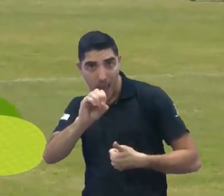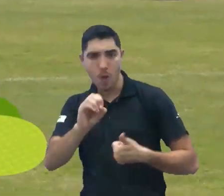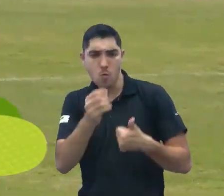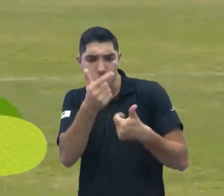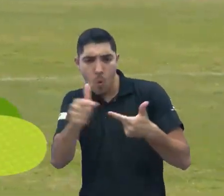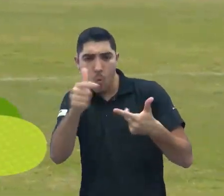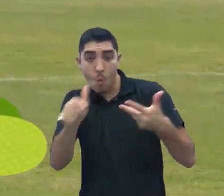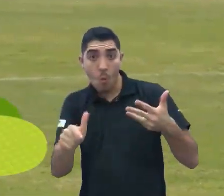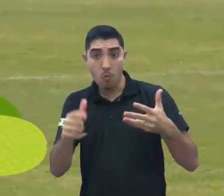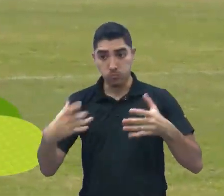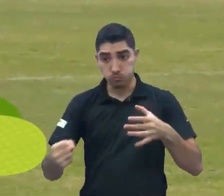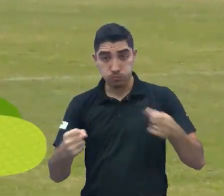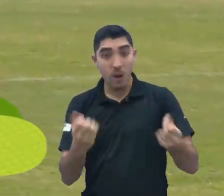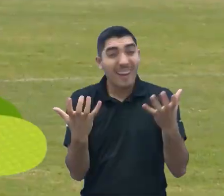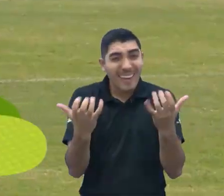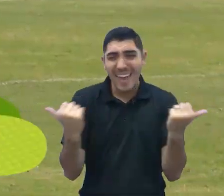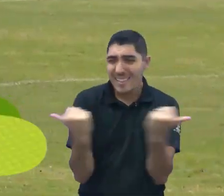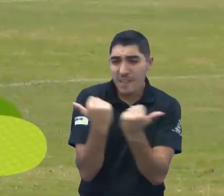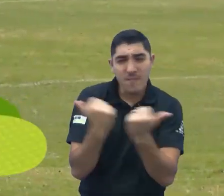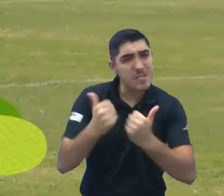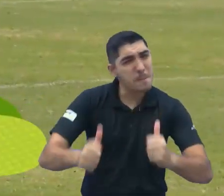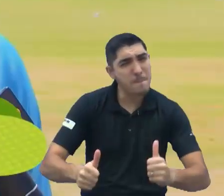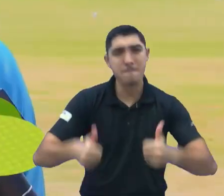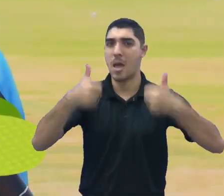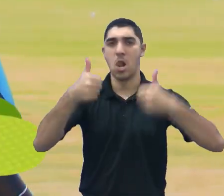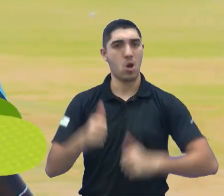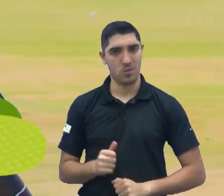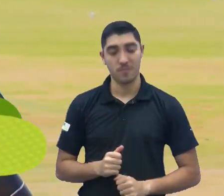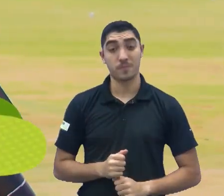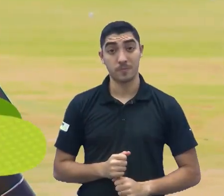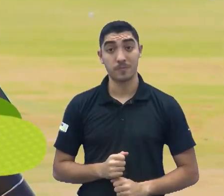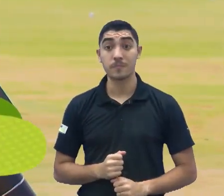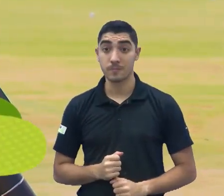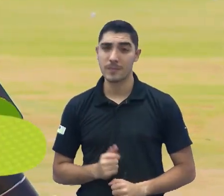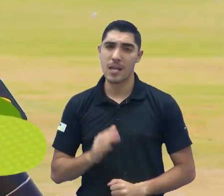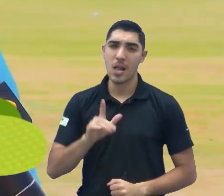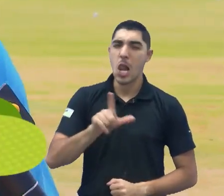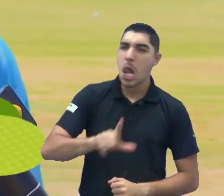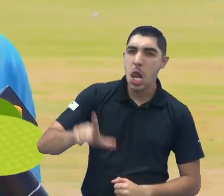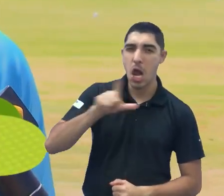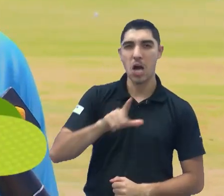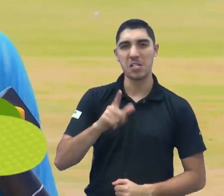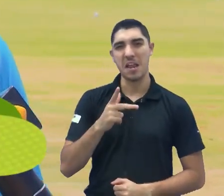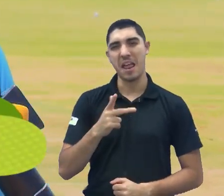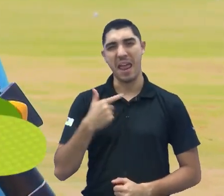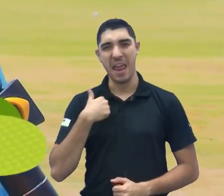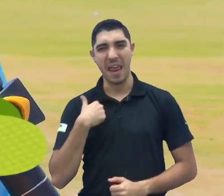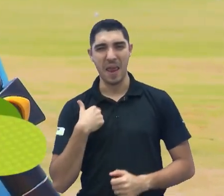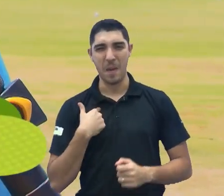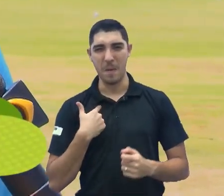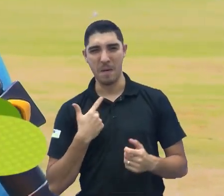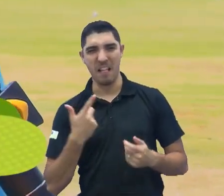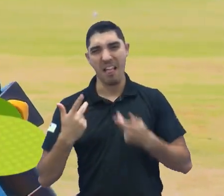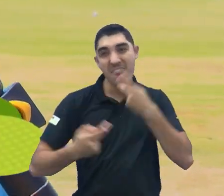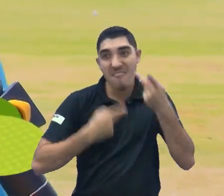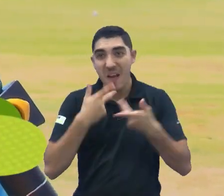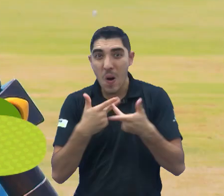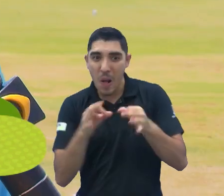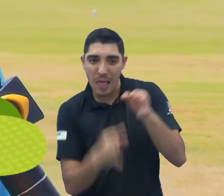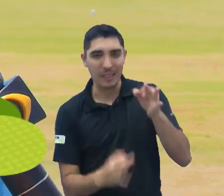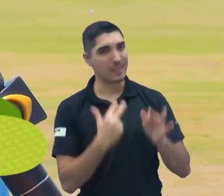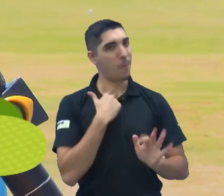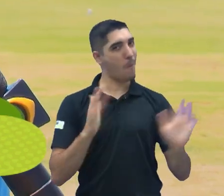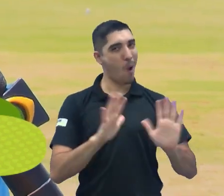é ser a melhor defesa da Série A2. Lógico que eu não posso falar muita coisa para não entregar como a gente vai defender